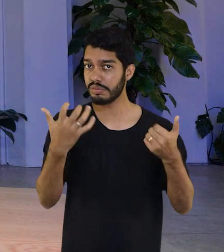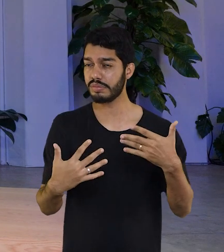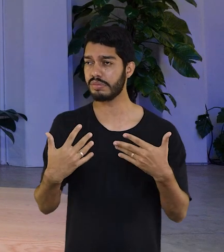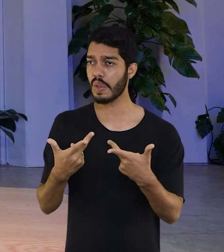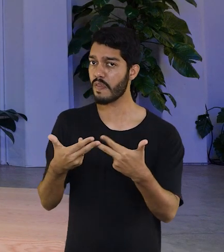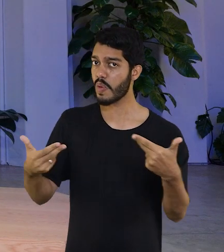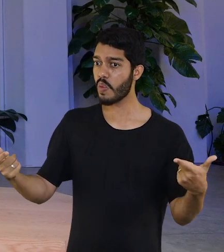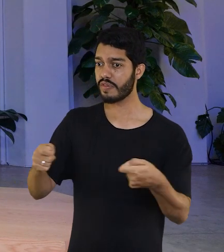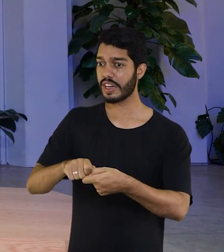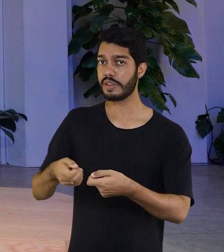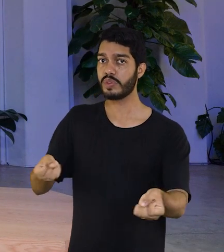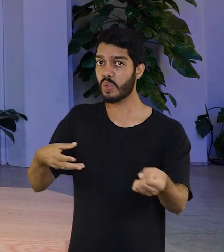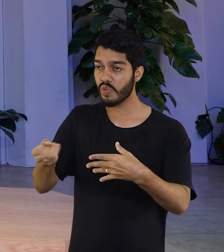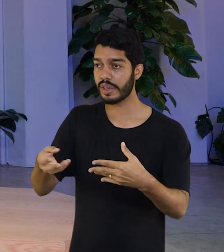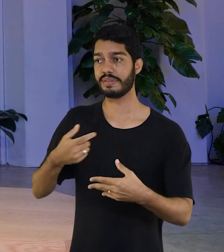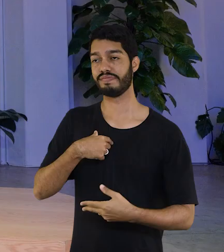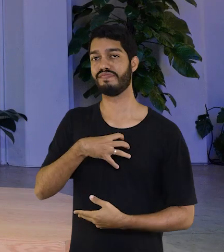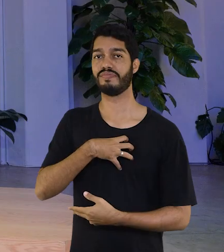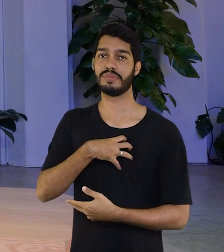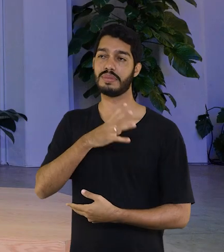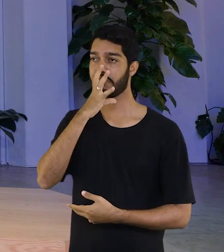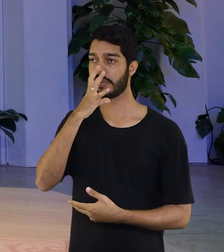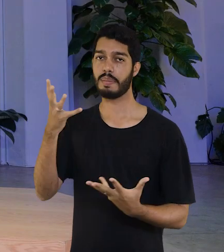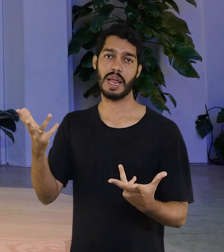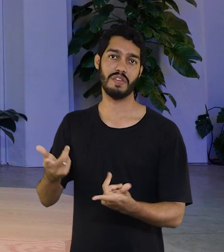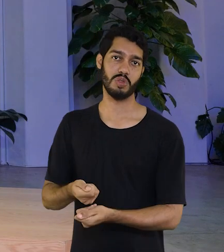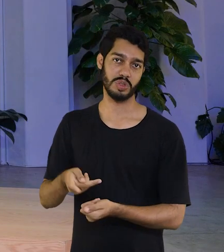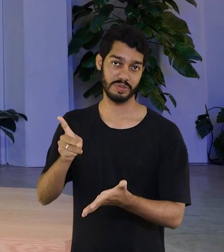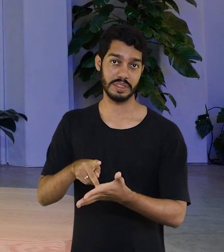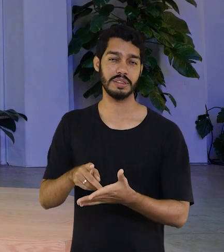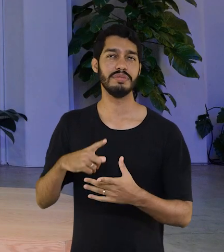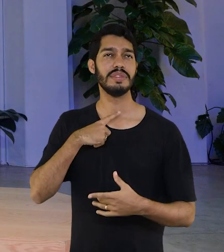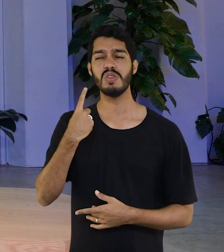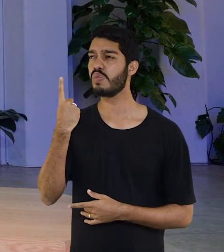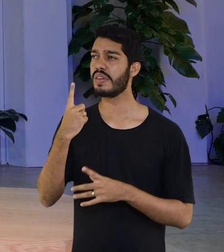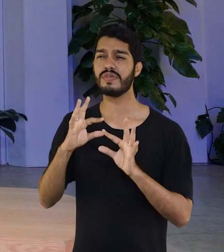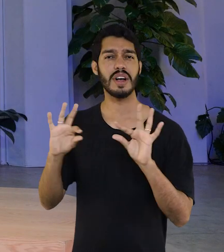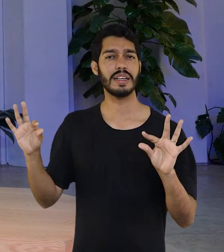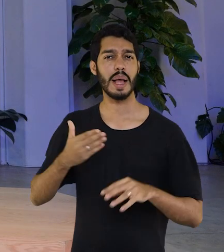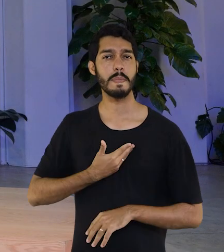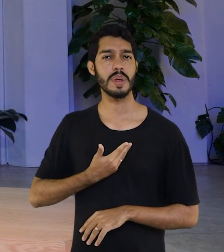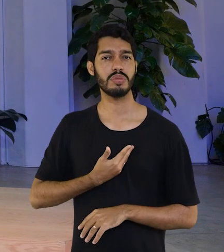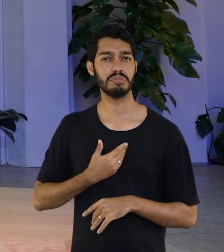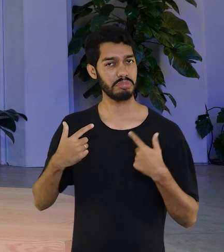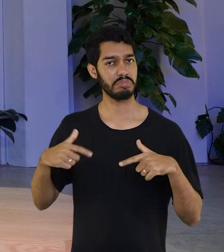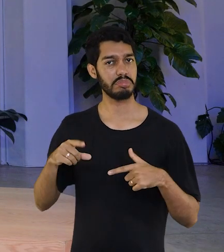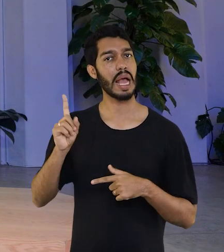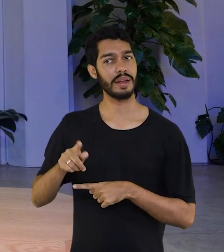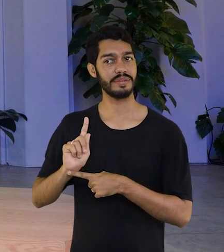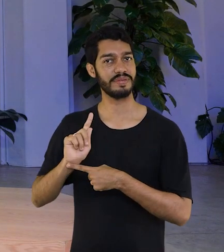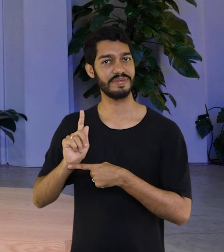Bom, essa questão de construir coisa, eu acho maravilhoso. Eu ouvi uma frase de um colega